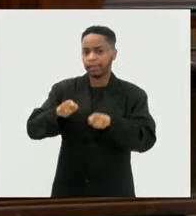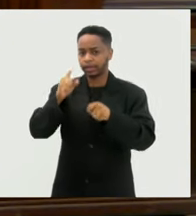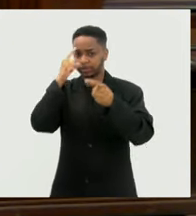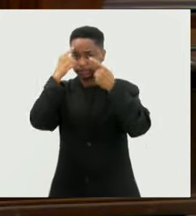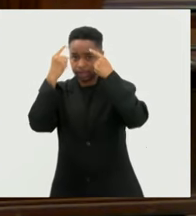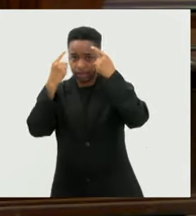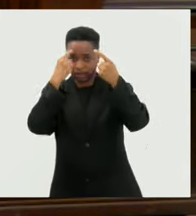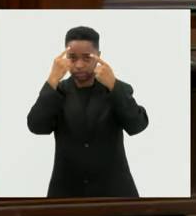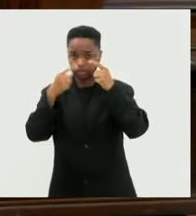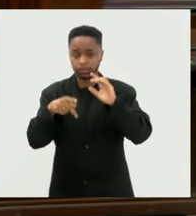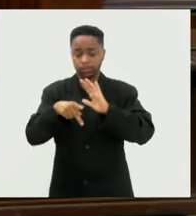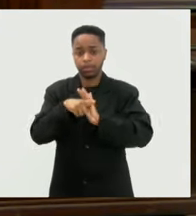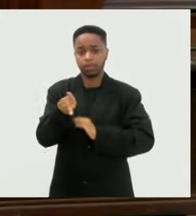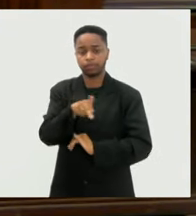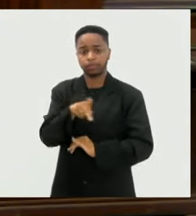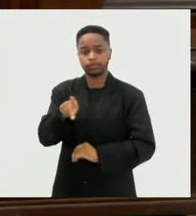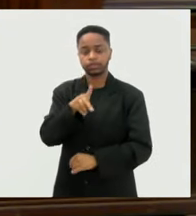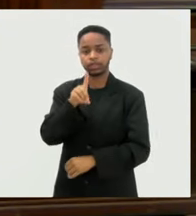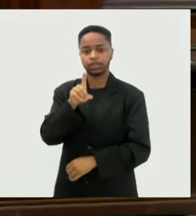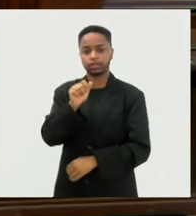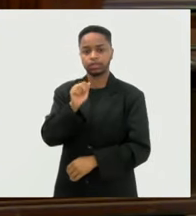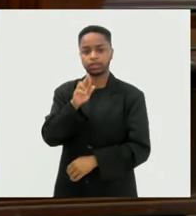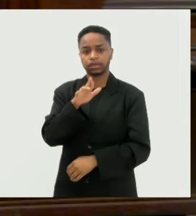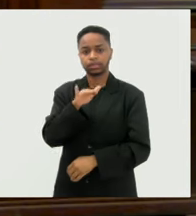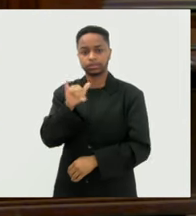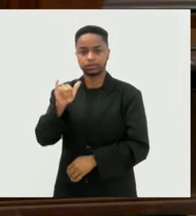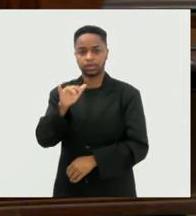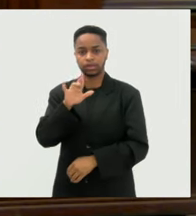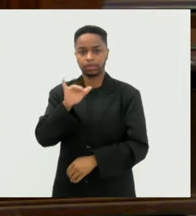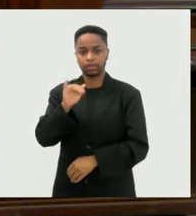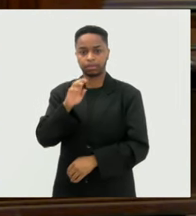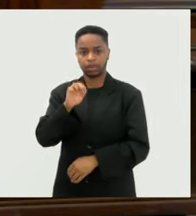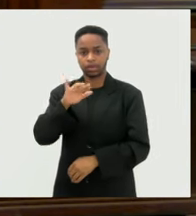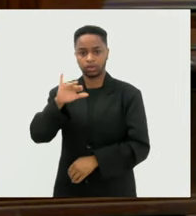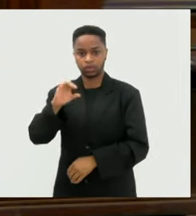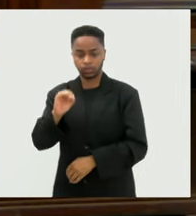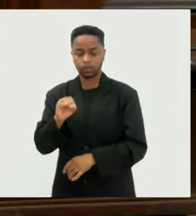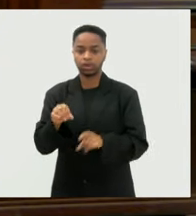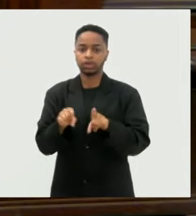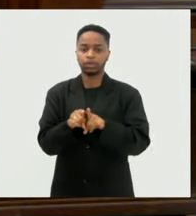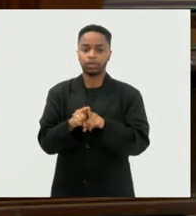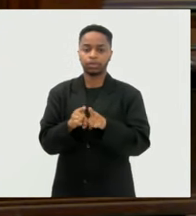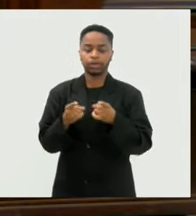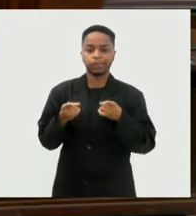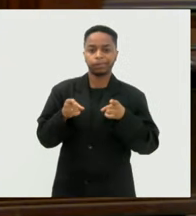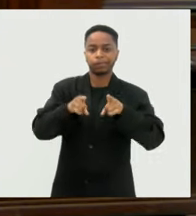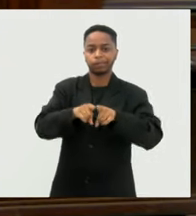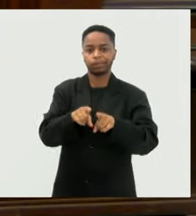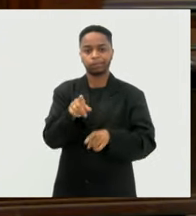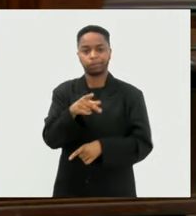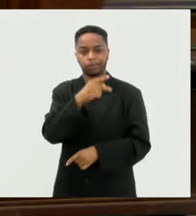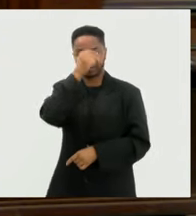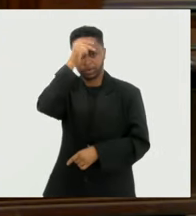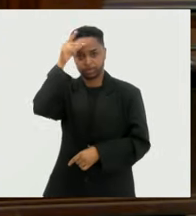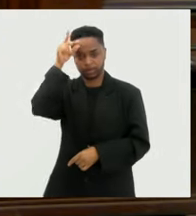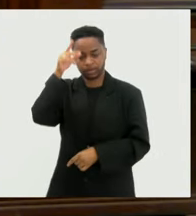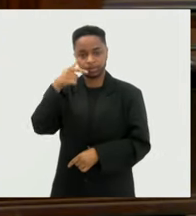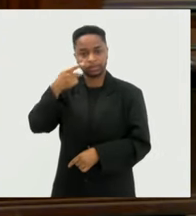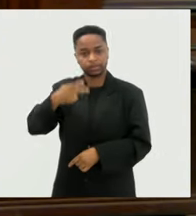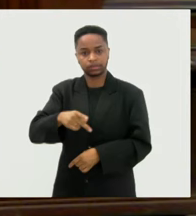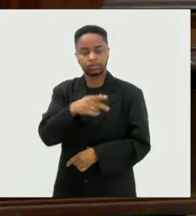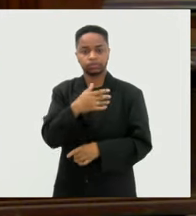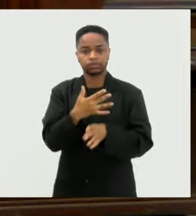do professor Darcy Ribeiro, na parceria do prefeito da cidade do Rio de Janeiro da